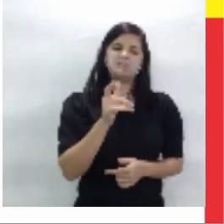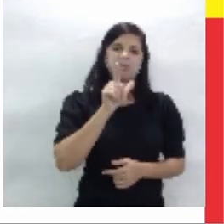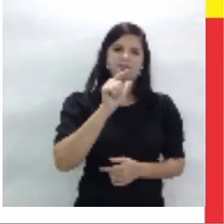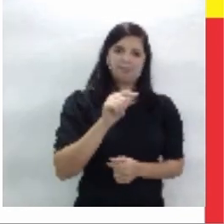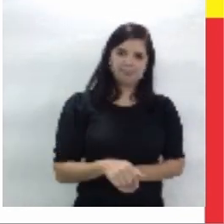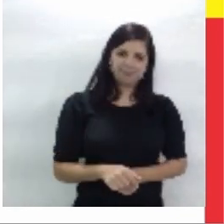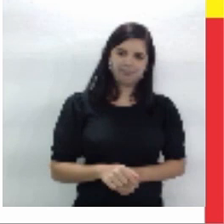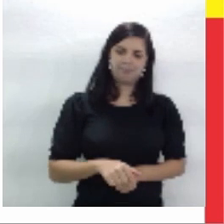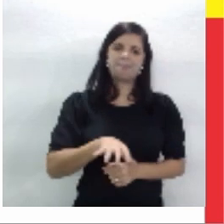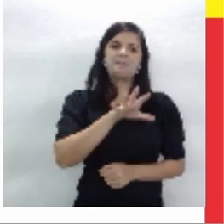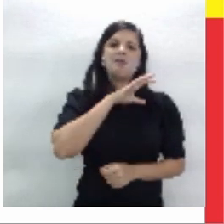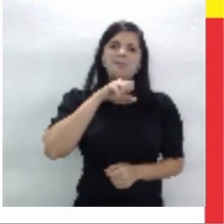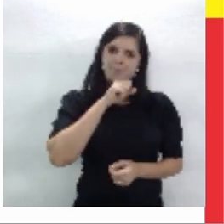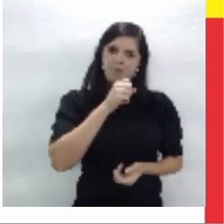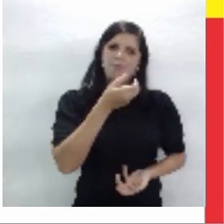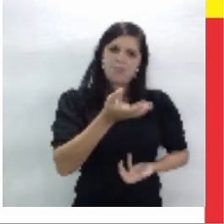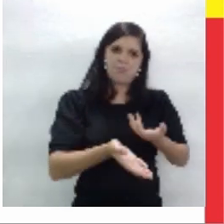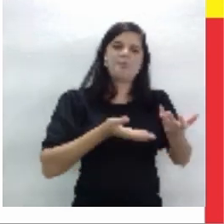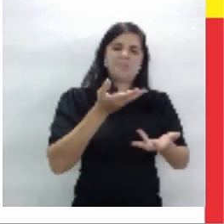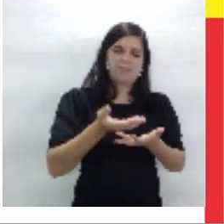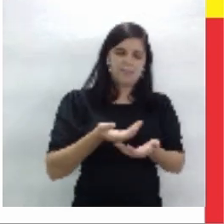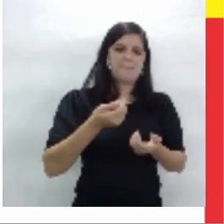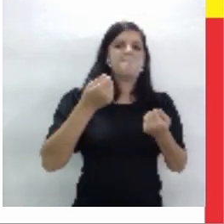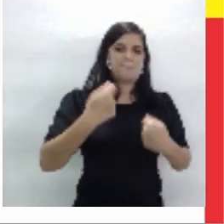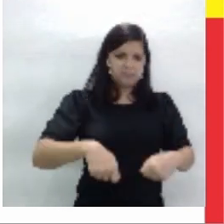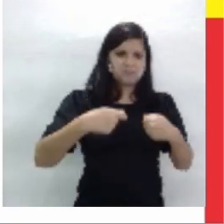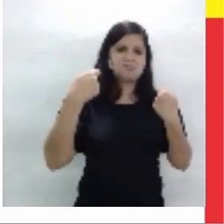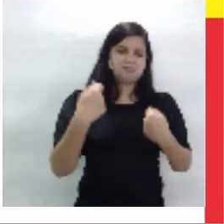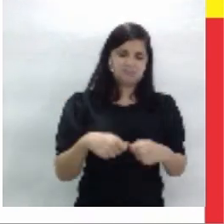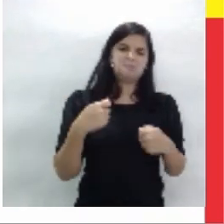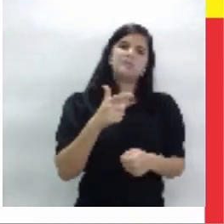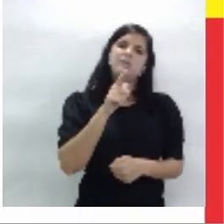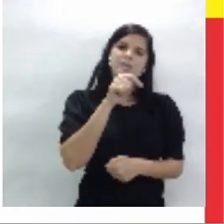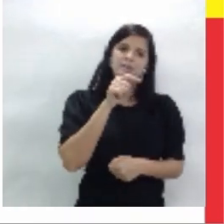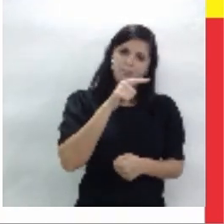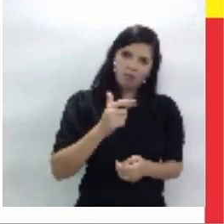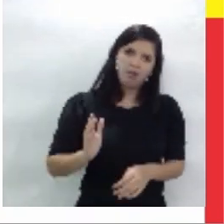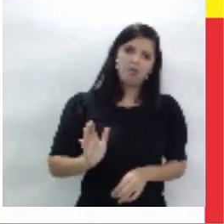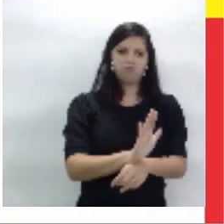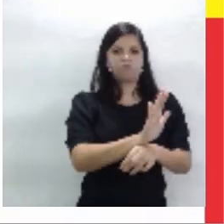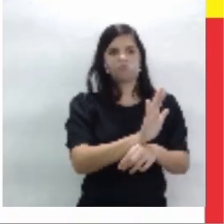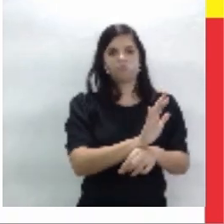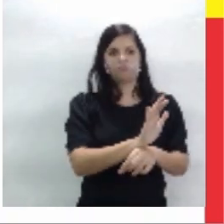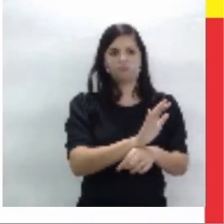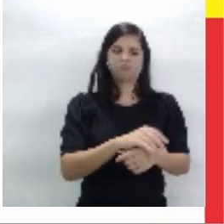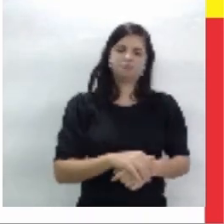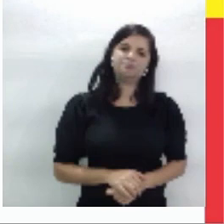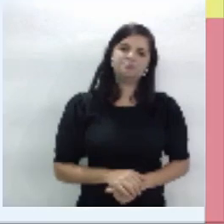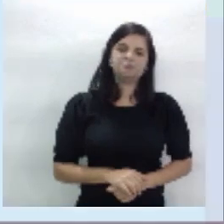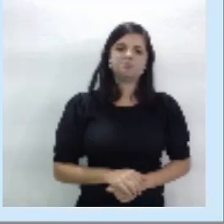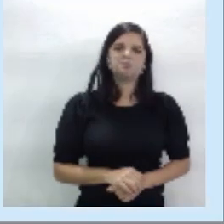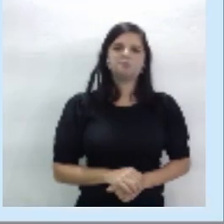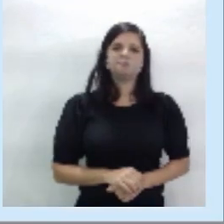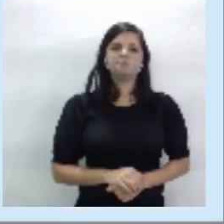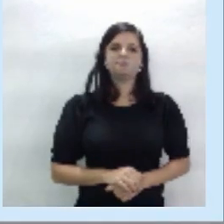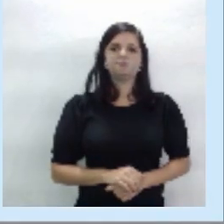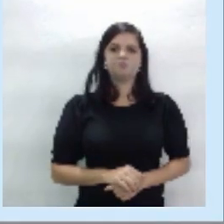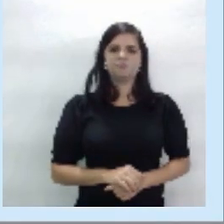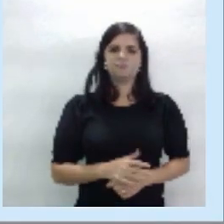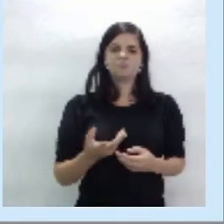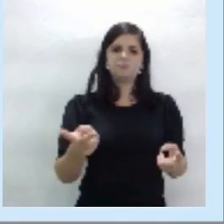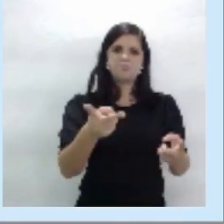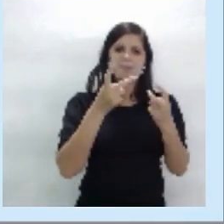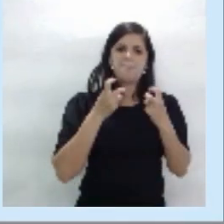criação animal depende diretamente do consumo de água. Tá? Olha para mim. Gente, a gente